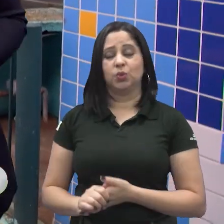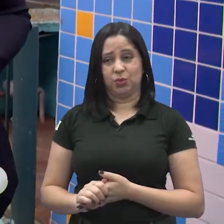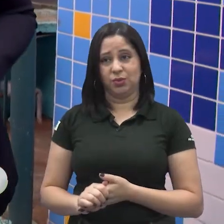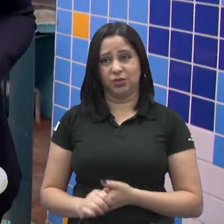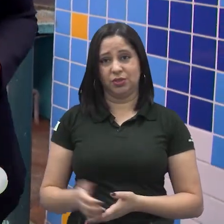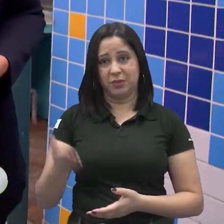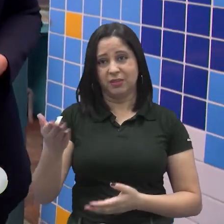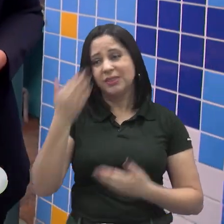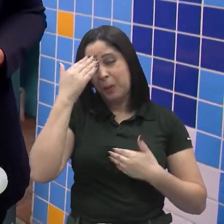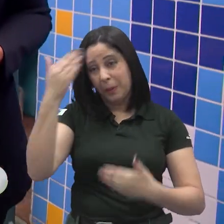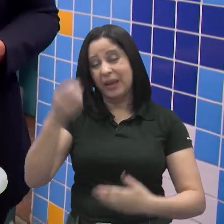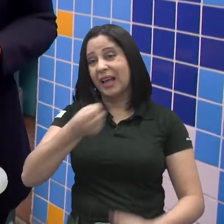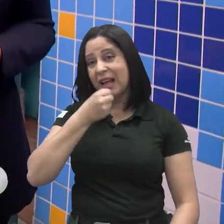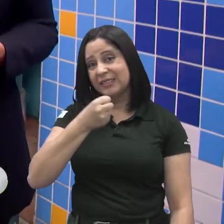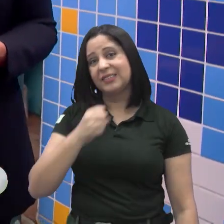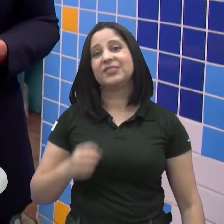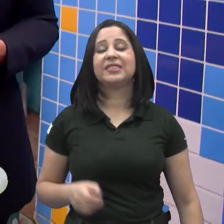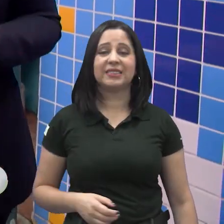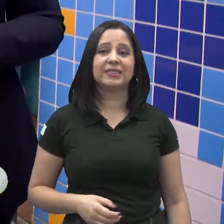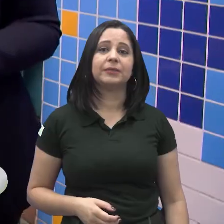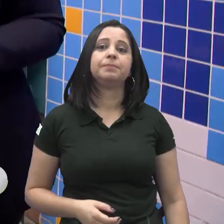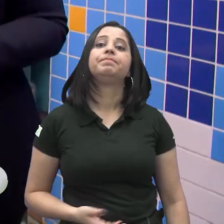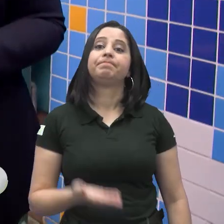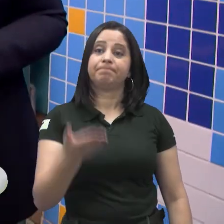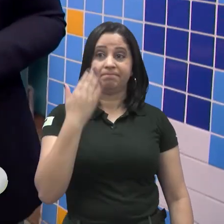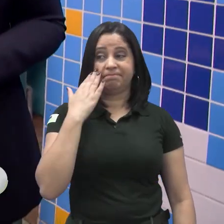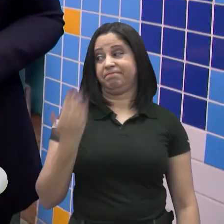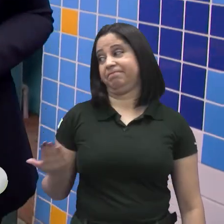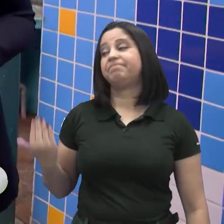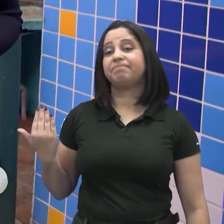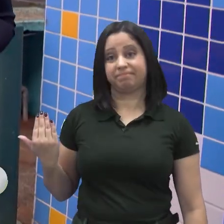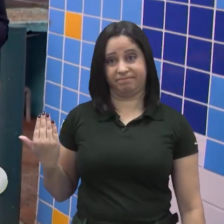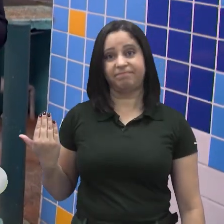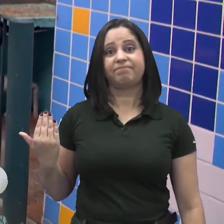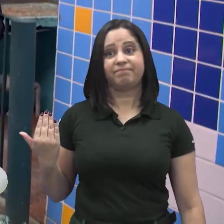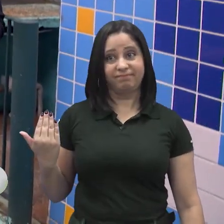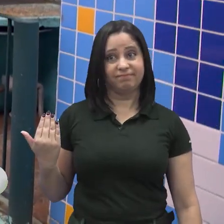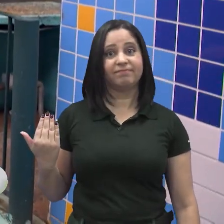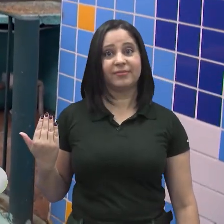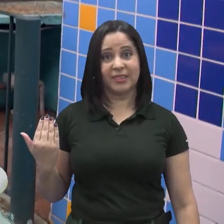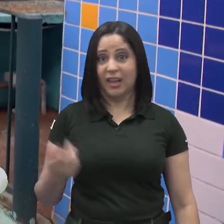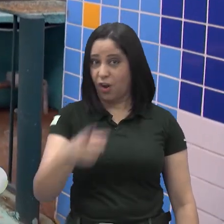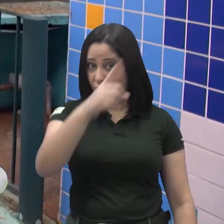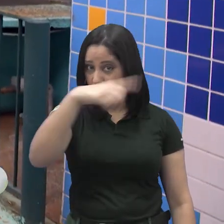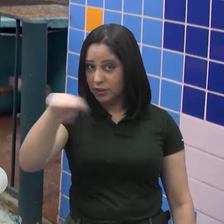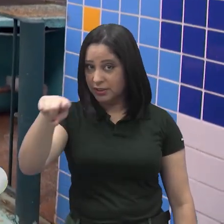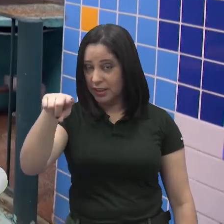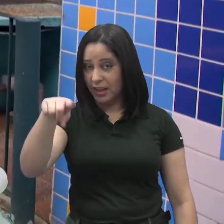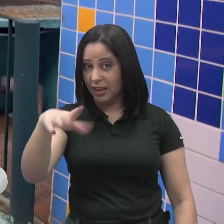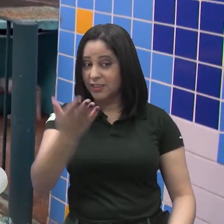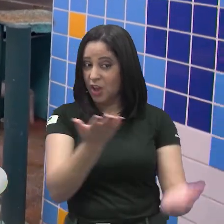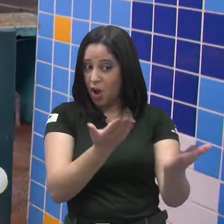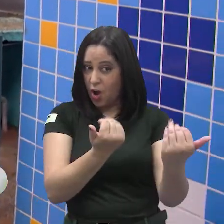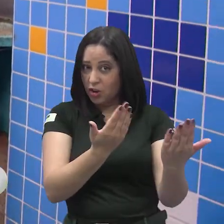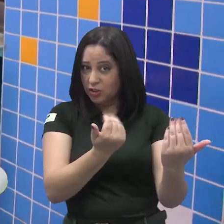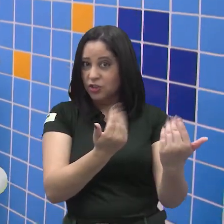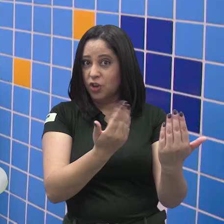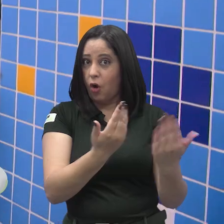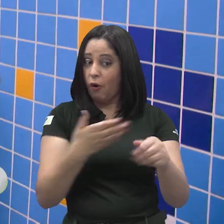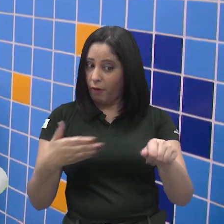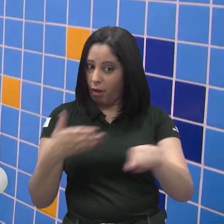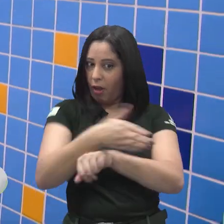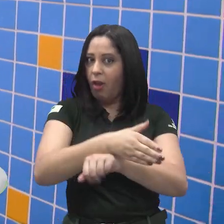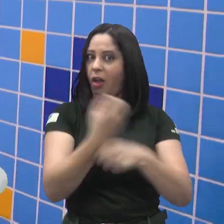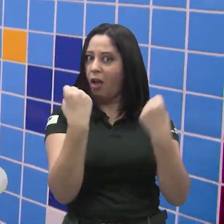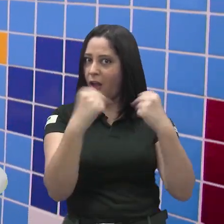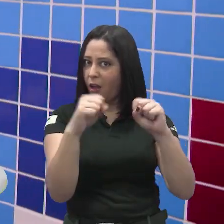faculdade. É isso, Gi. Pois é, um exemplo aqui vivo, né? Para vocês aí jovens começar a se exercitar, e o